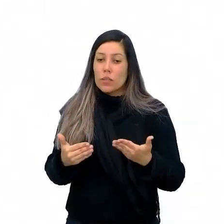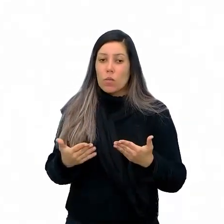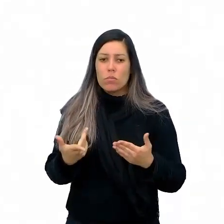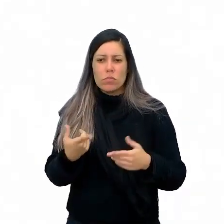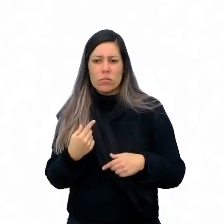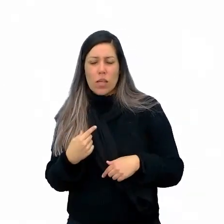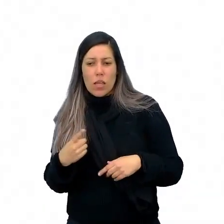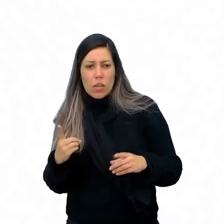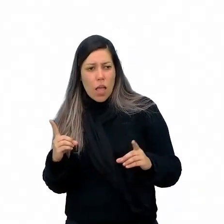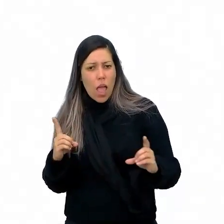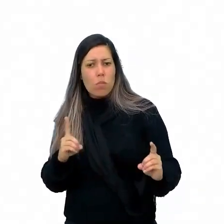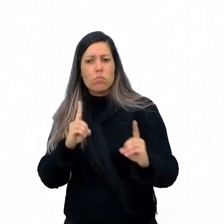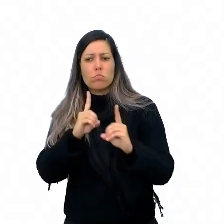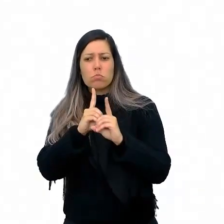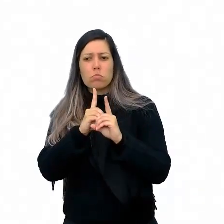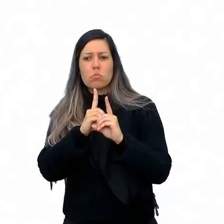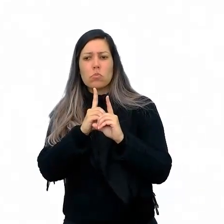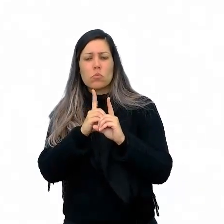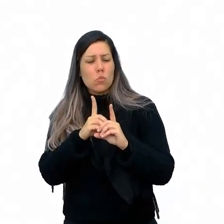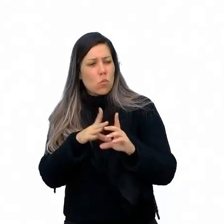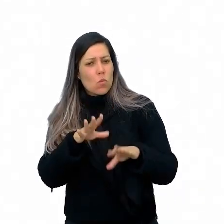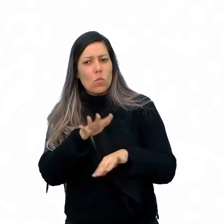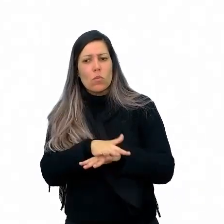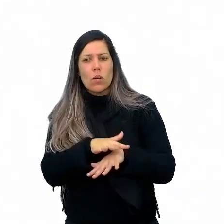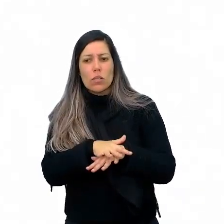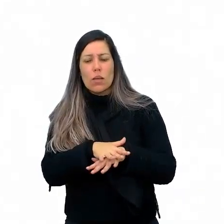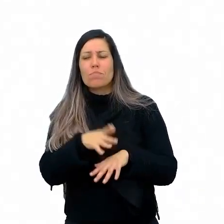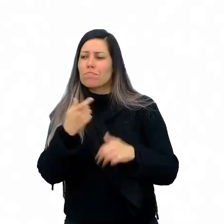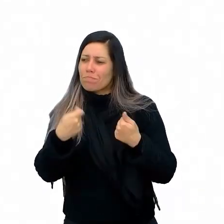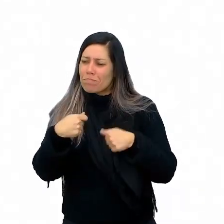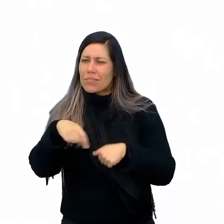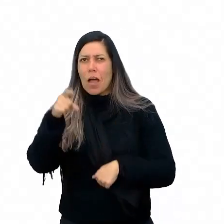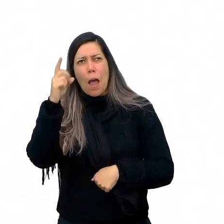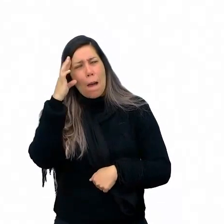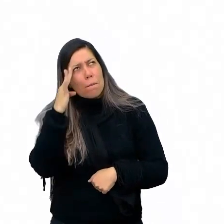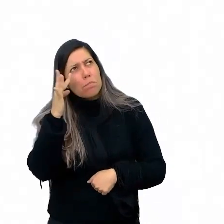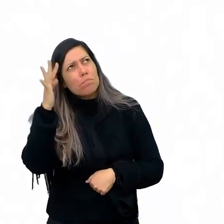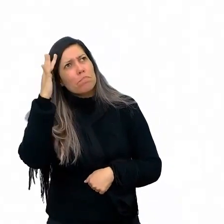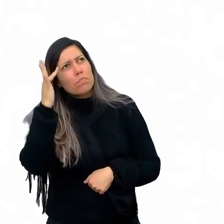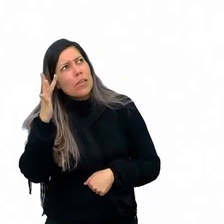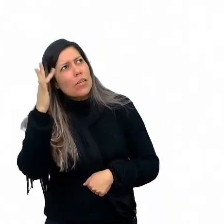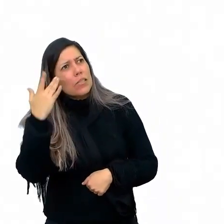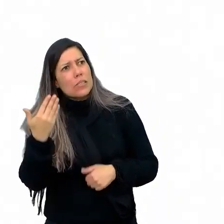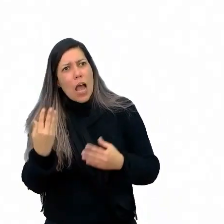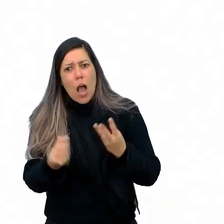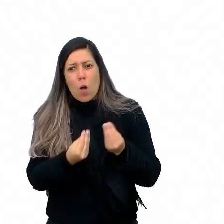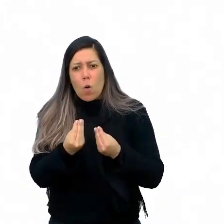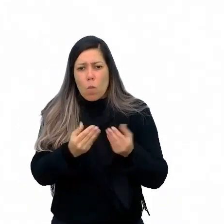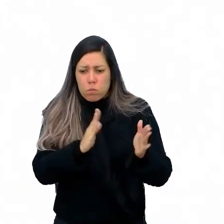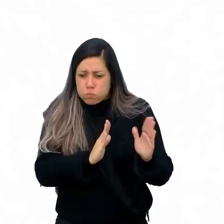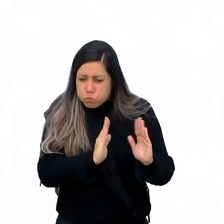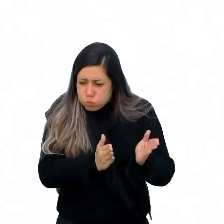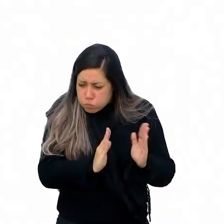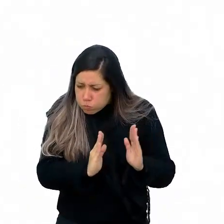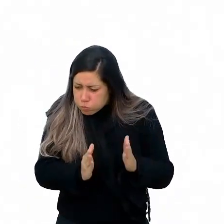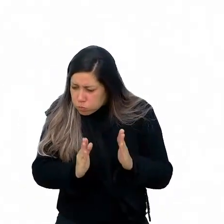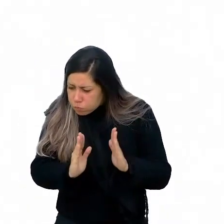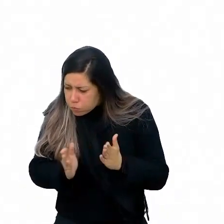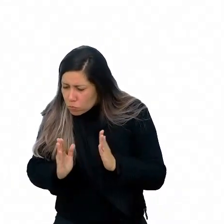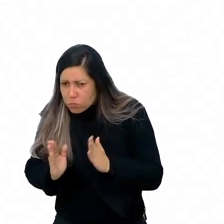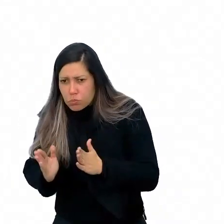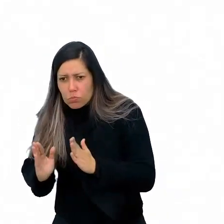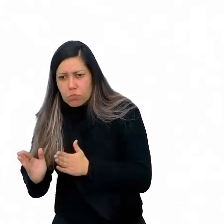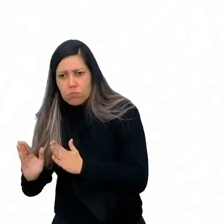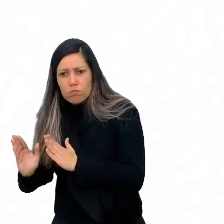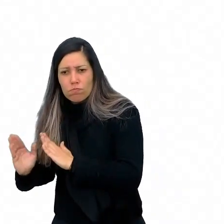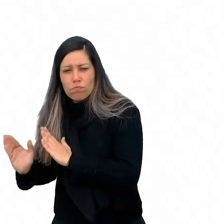bem, eu vou precisar pensar nos desdobramentos, nos encaminhamentos didático-pedagógicos daquilo.